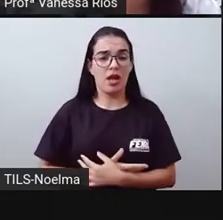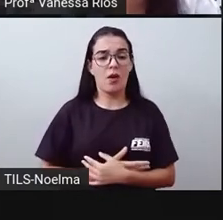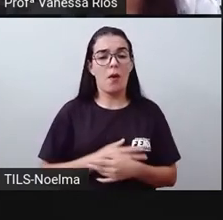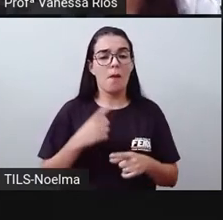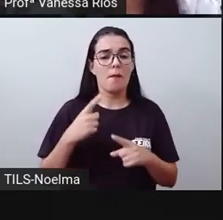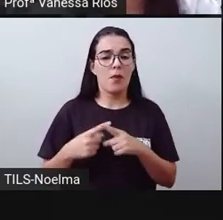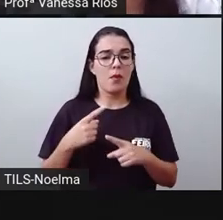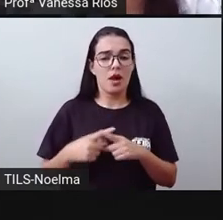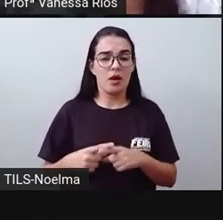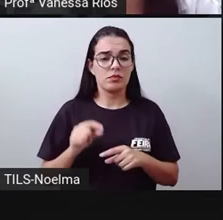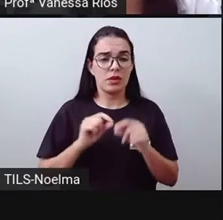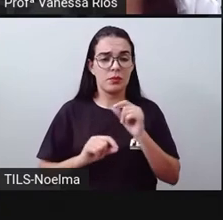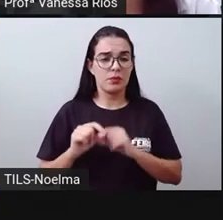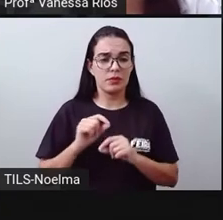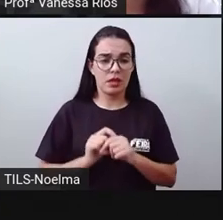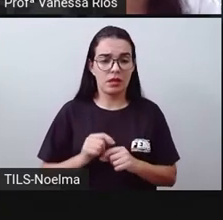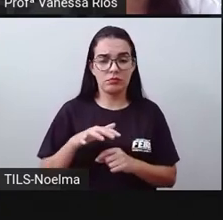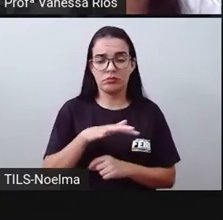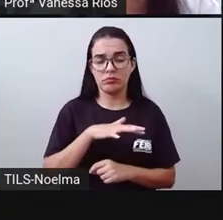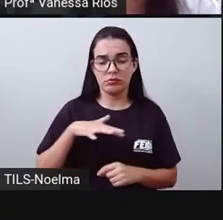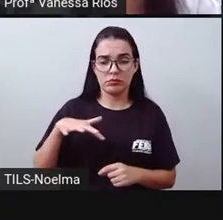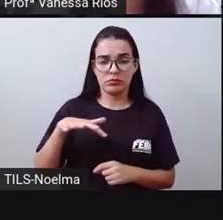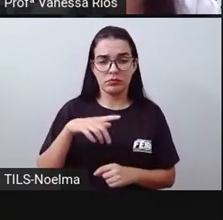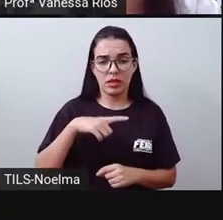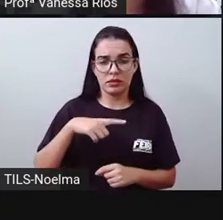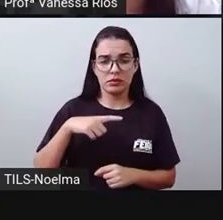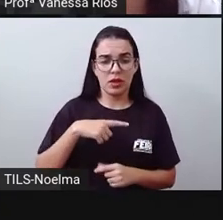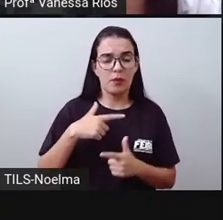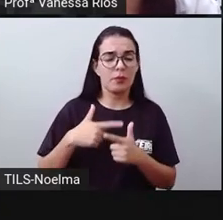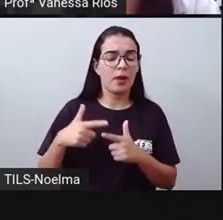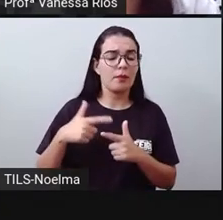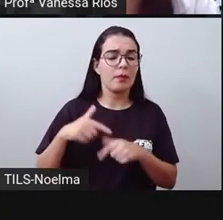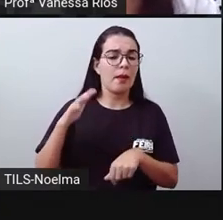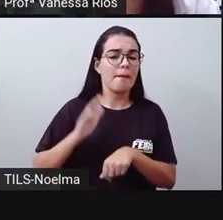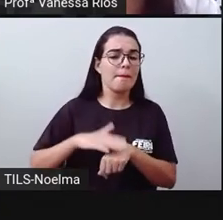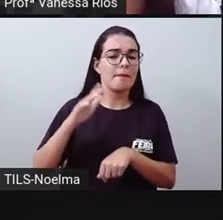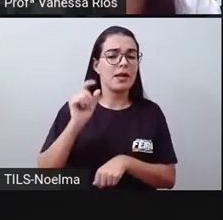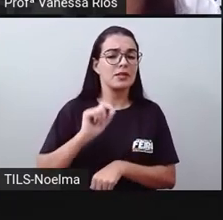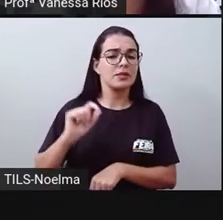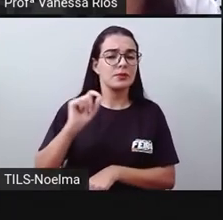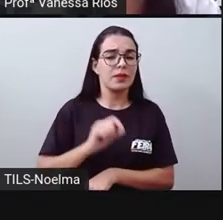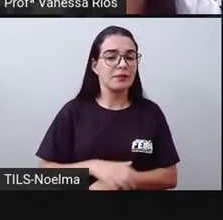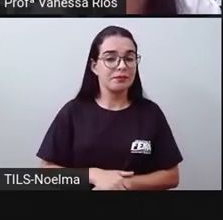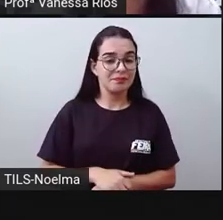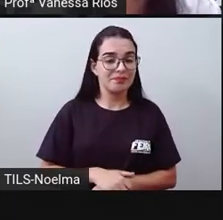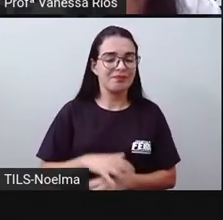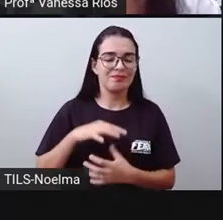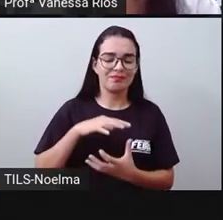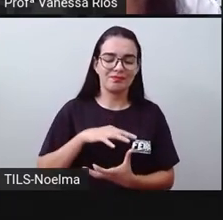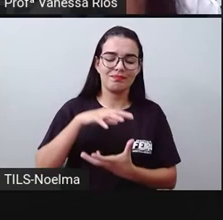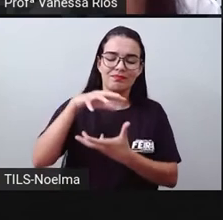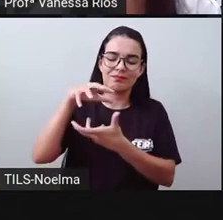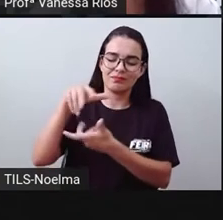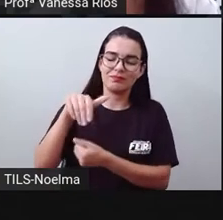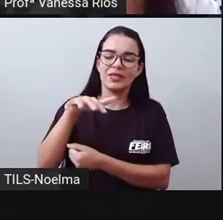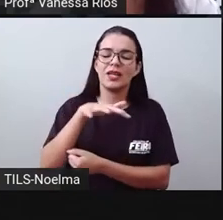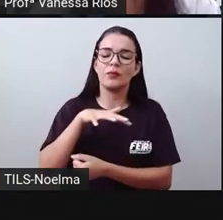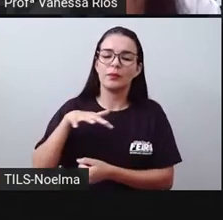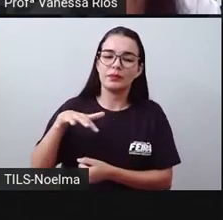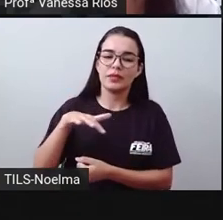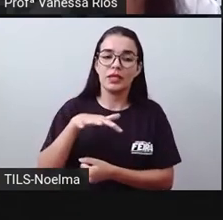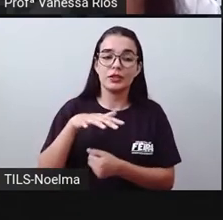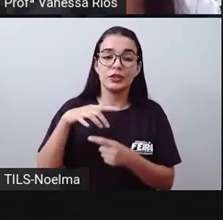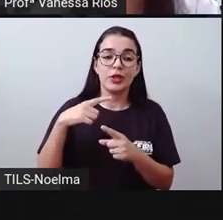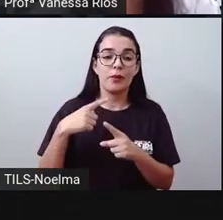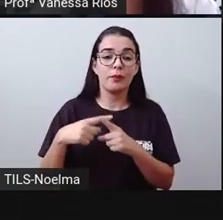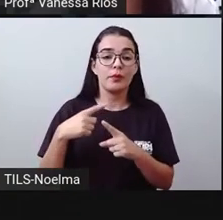consumismo, de todas essas consequências, a mais grave está relacionada aí ao meio ambiente. Como é que é possível